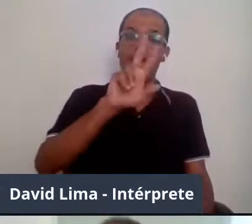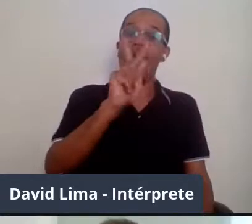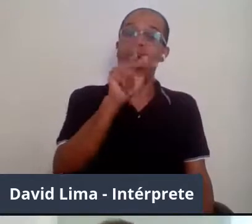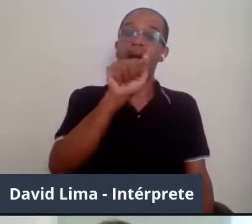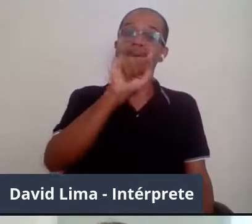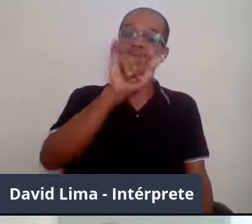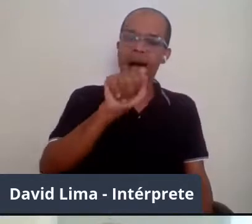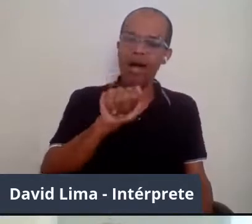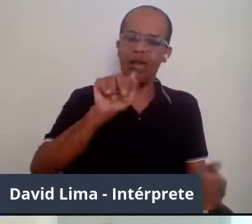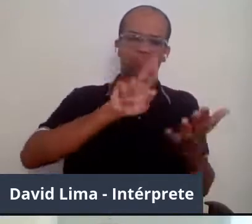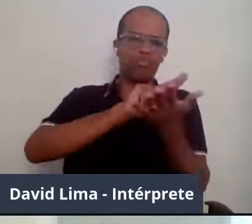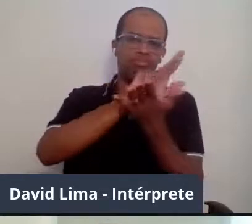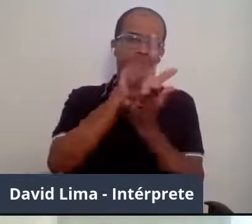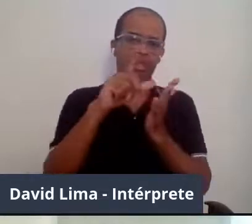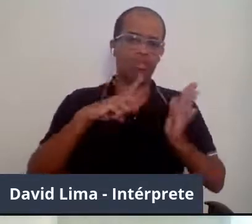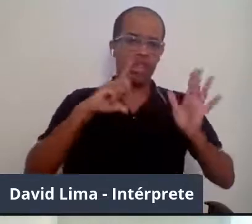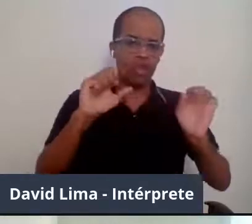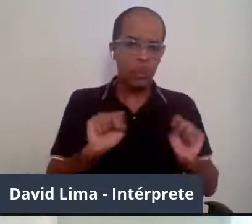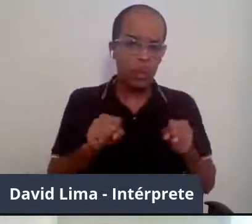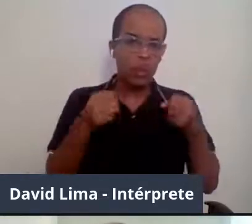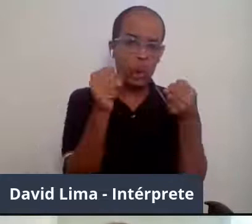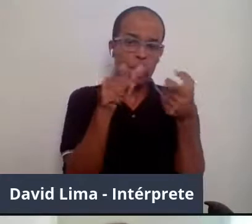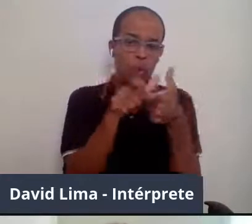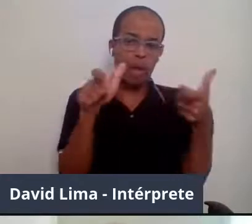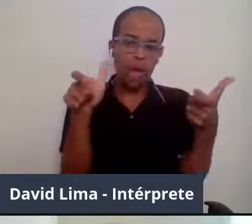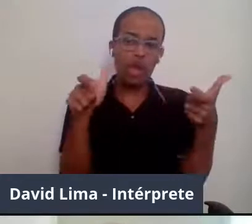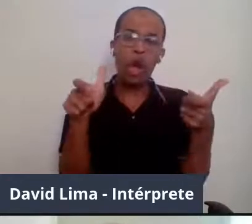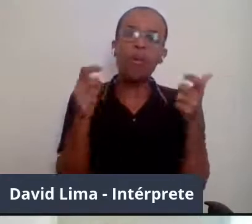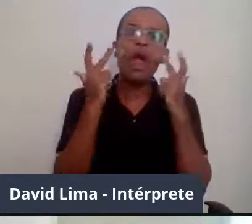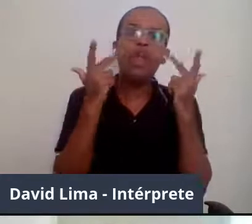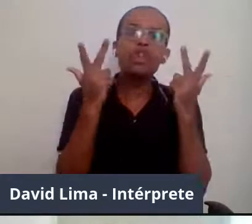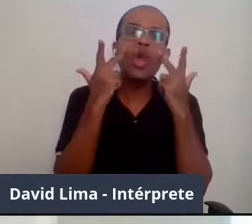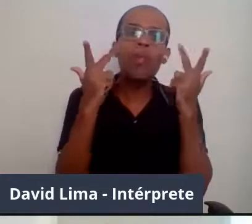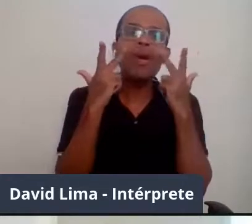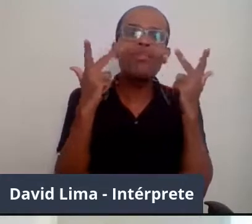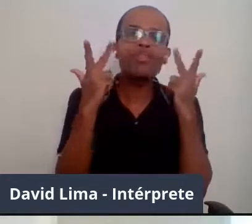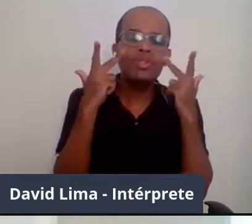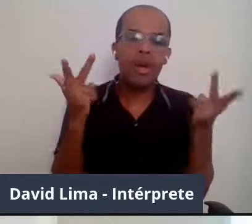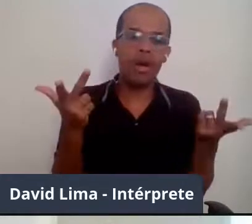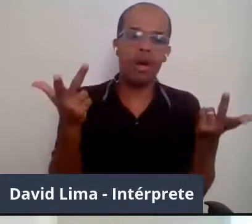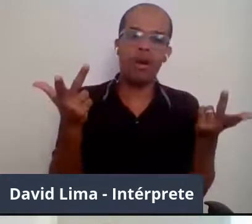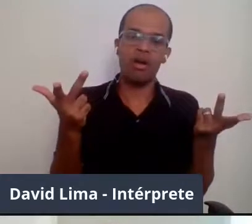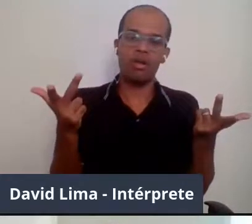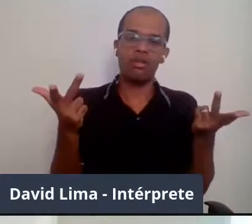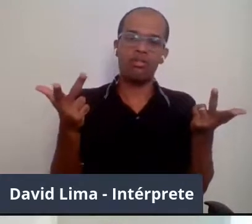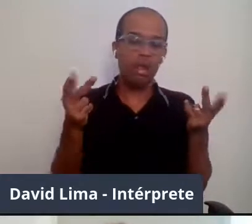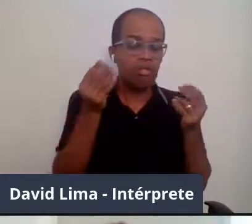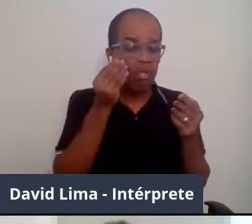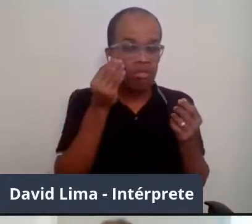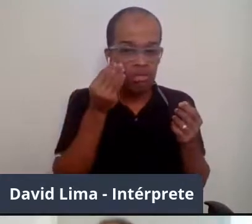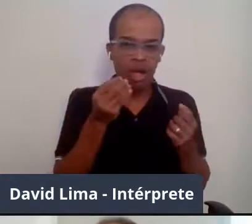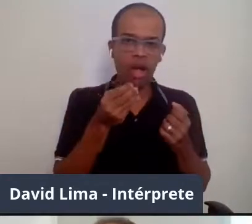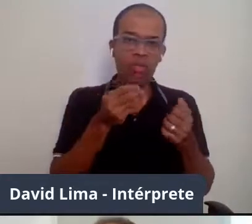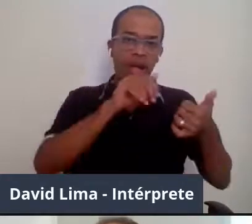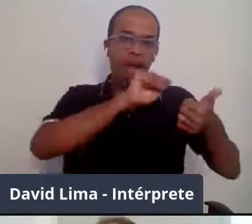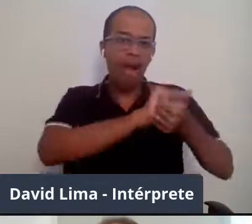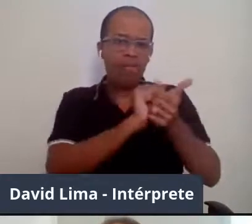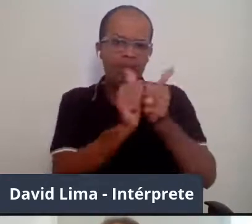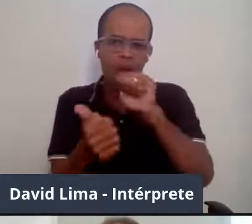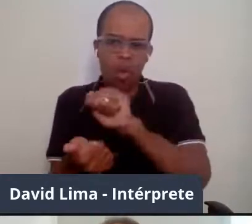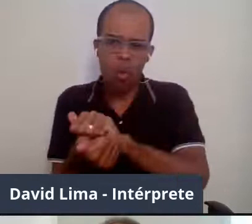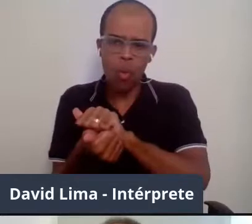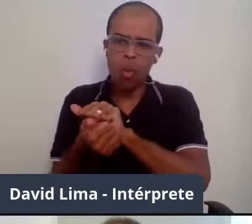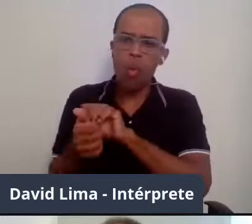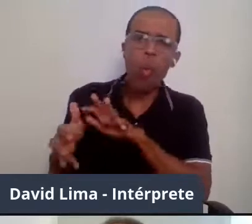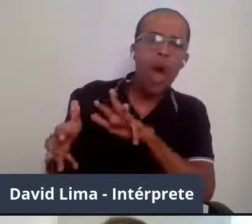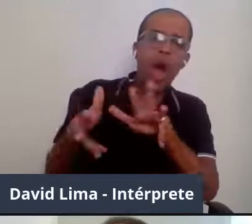esforço mundial maior para normatizar, para adequar todas